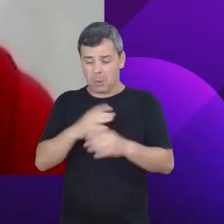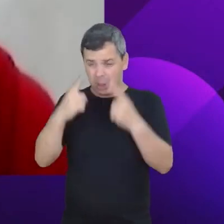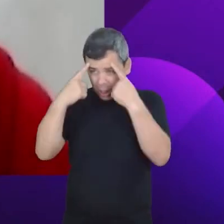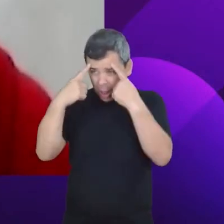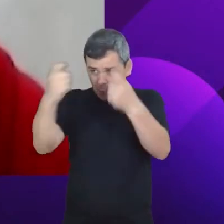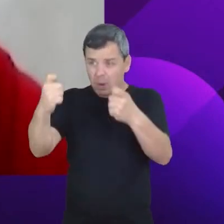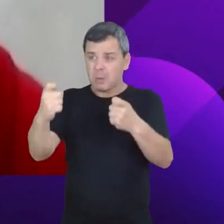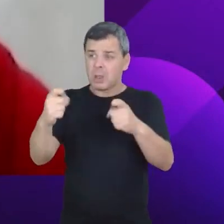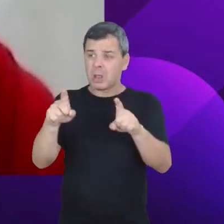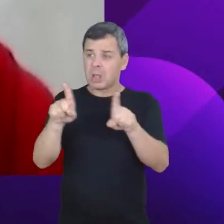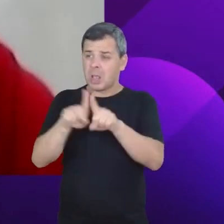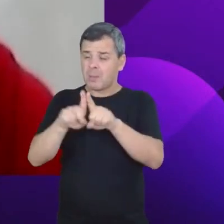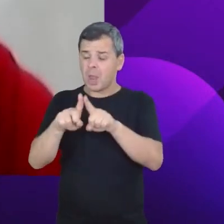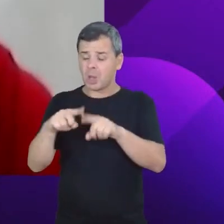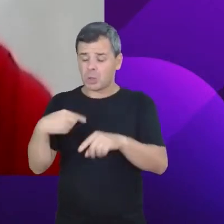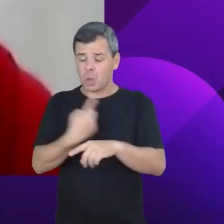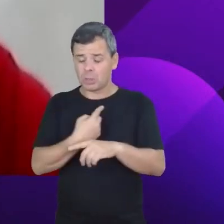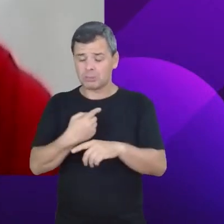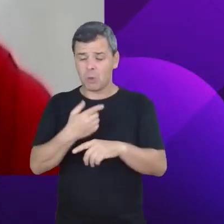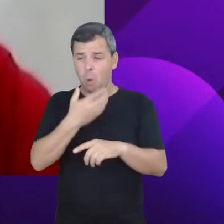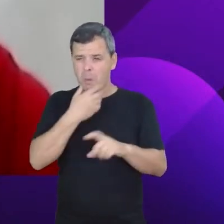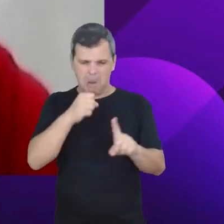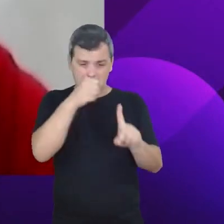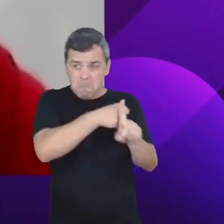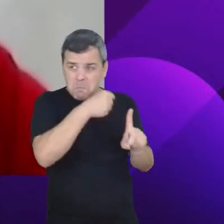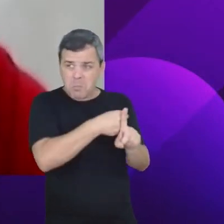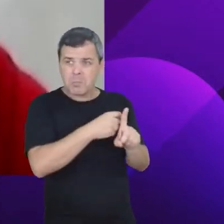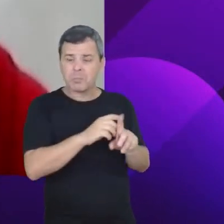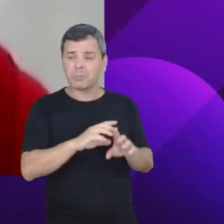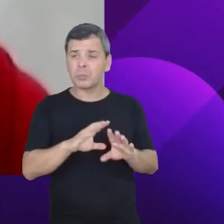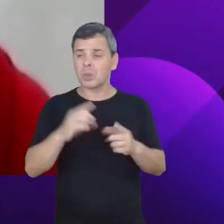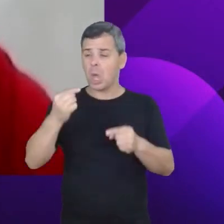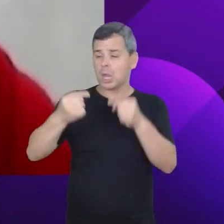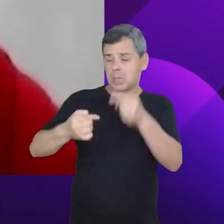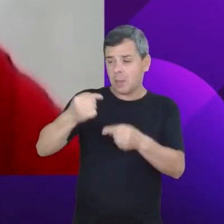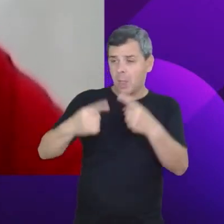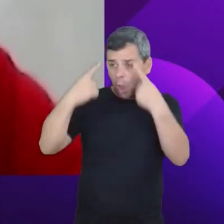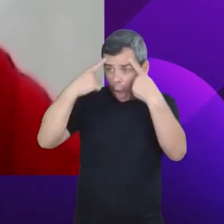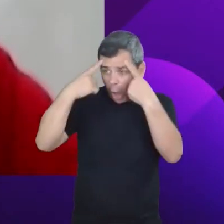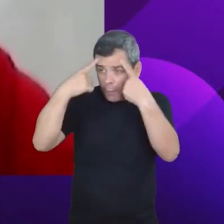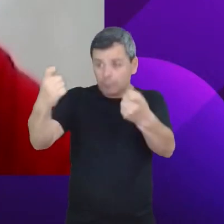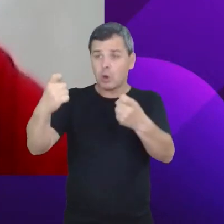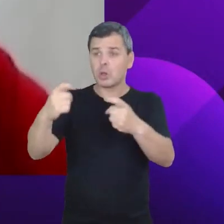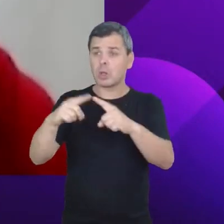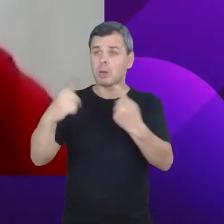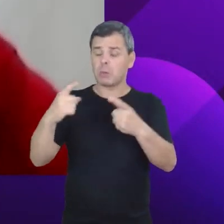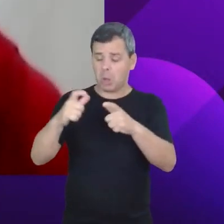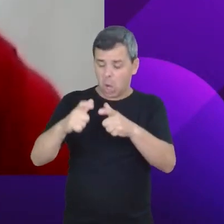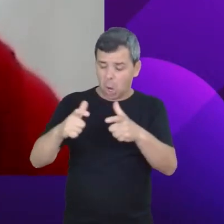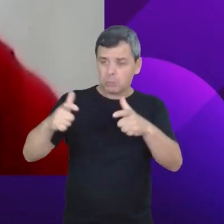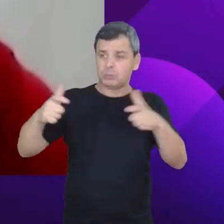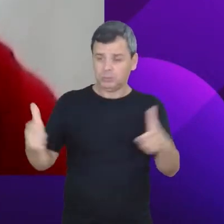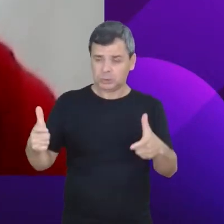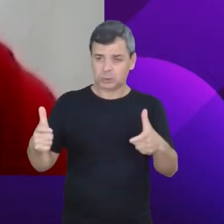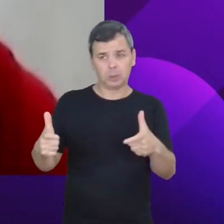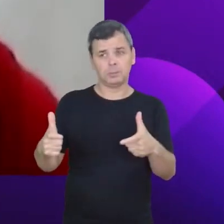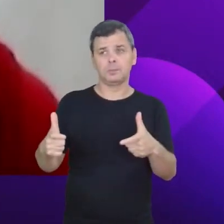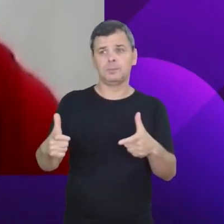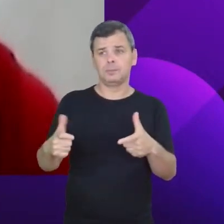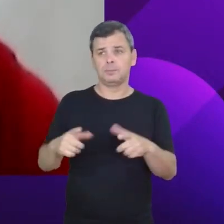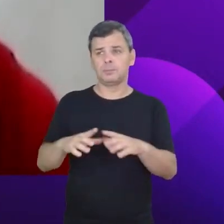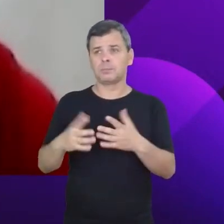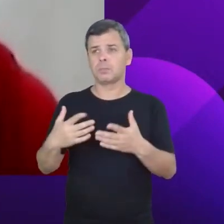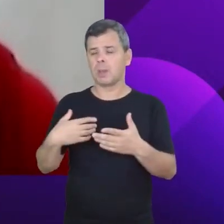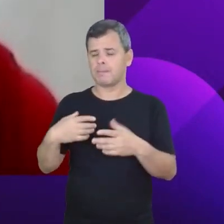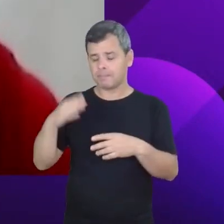nossos agressores. Então, isso tem feito com que o debate da violência ele tenha crescido